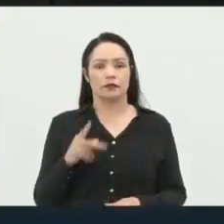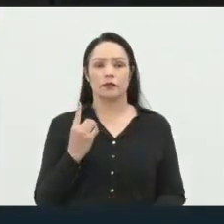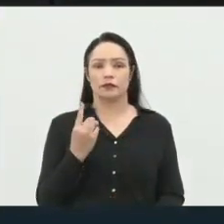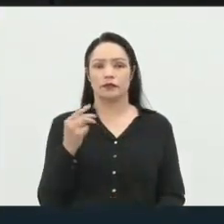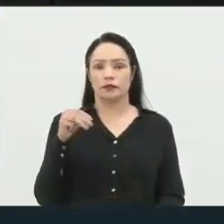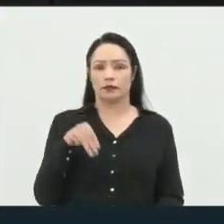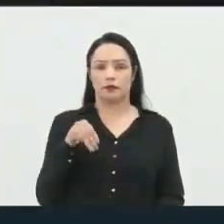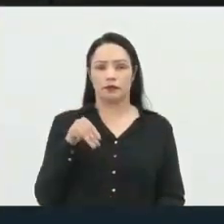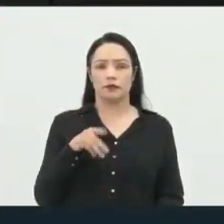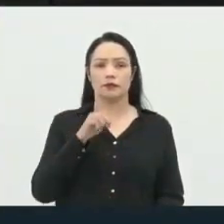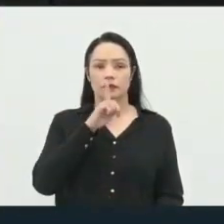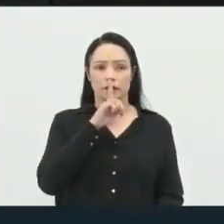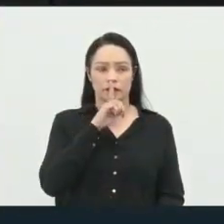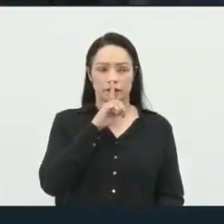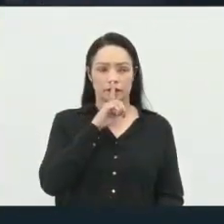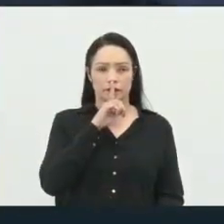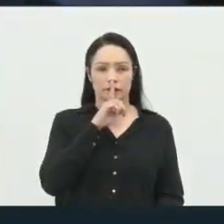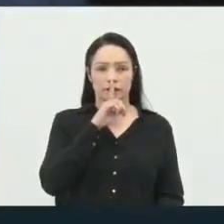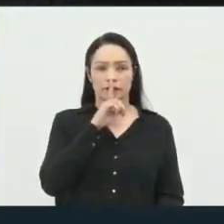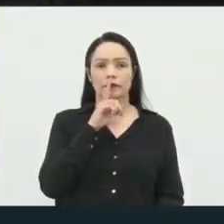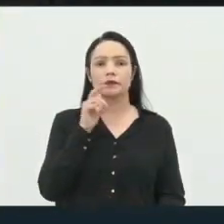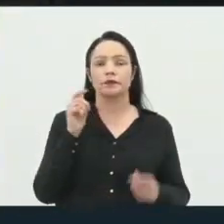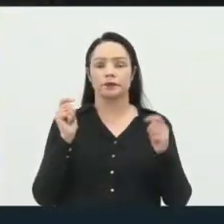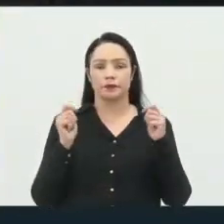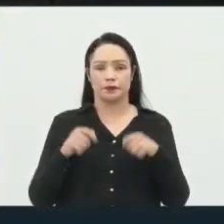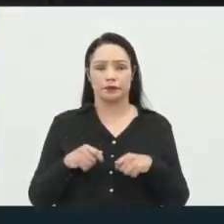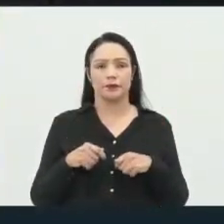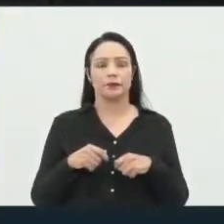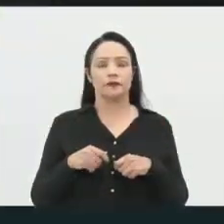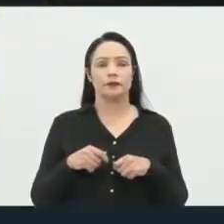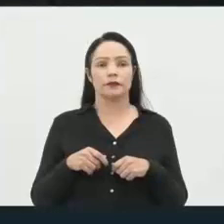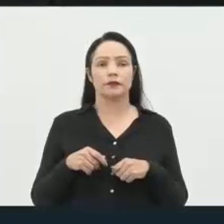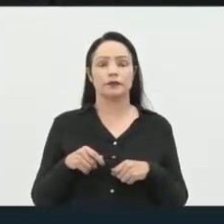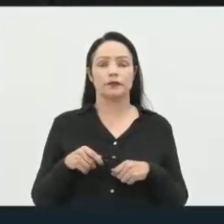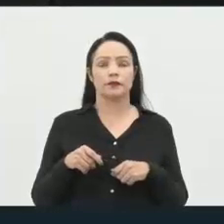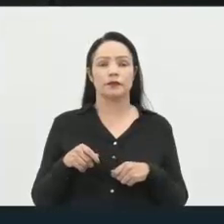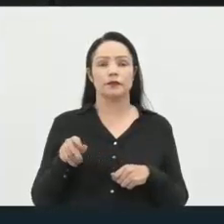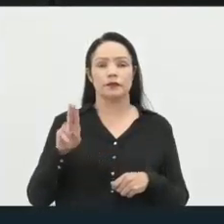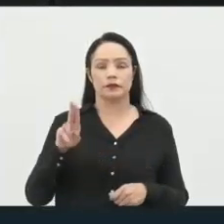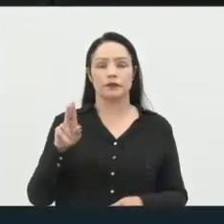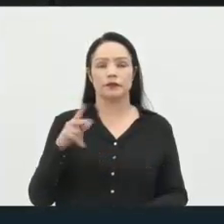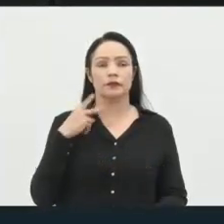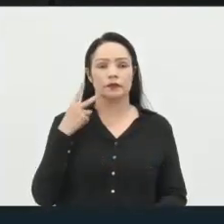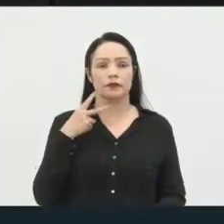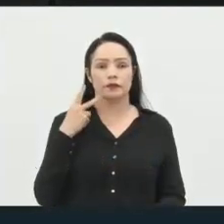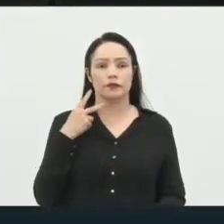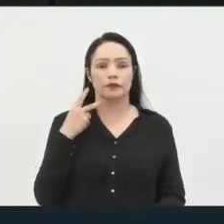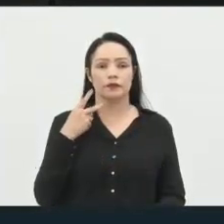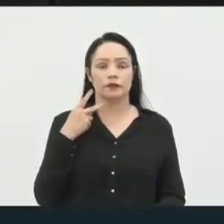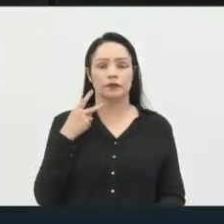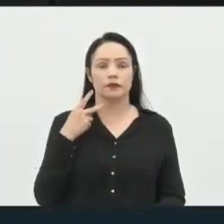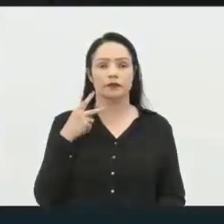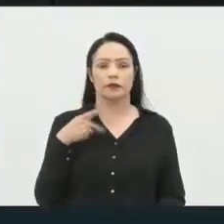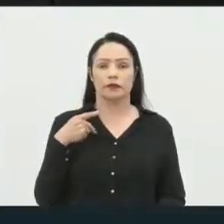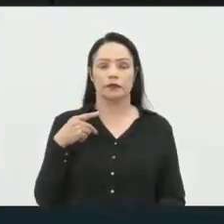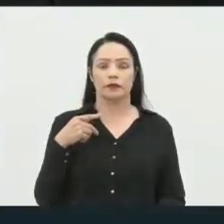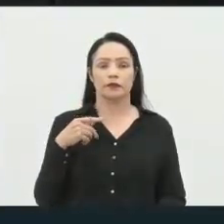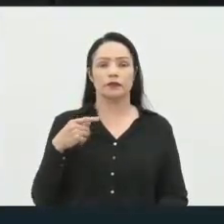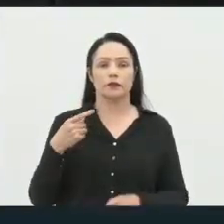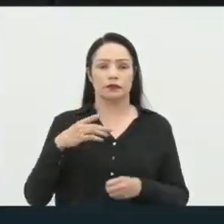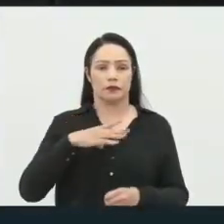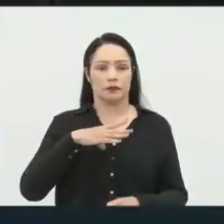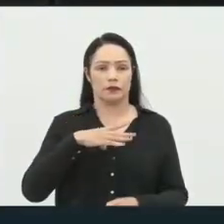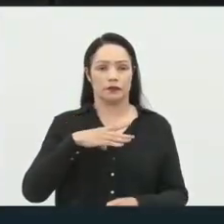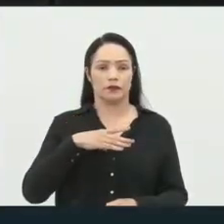de silêncio em nome da vereadora e presidente da câmara do Ceará da minha cidade Juazeiro do Norte